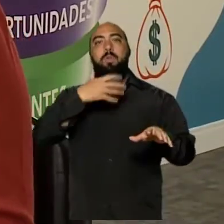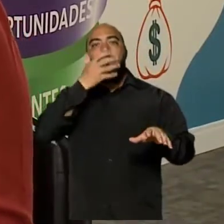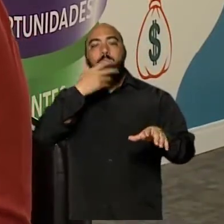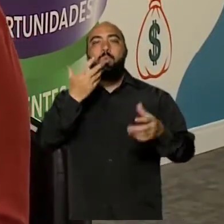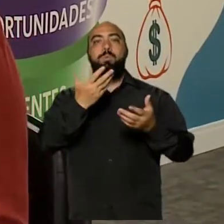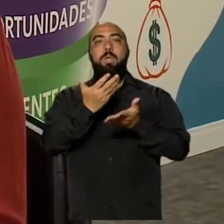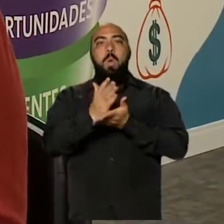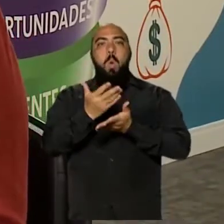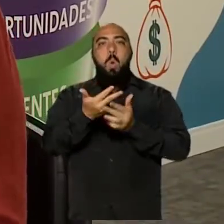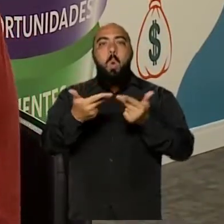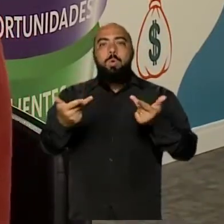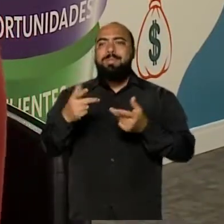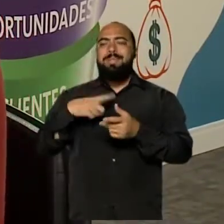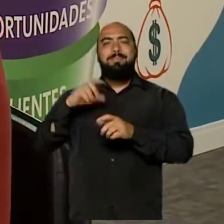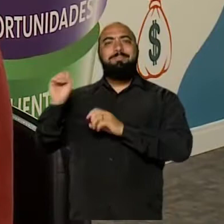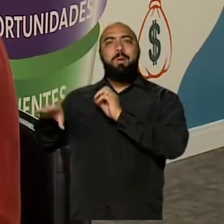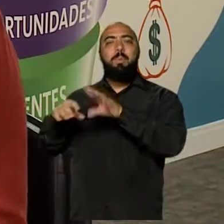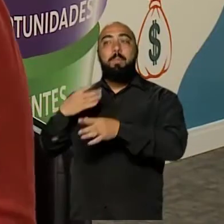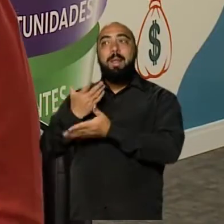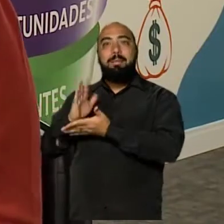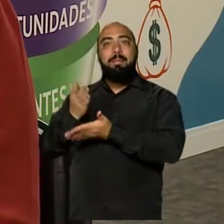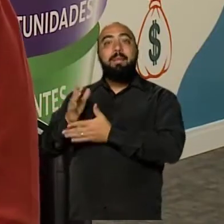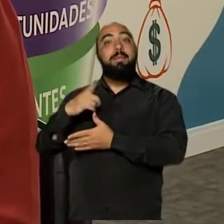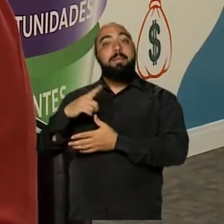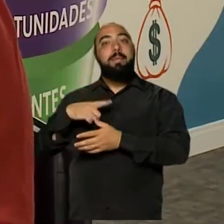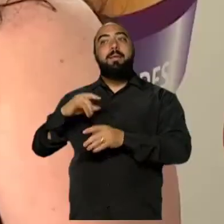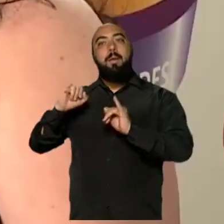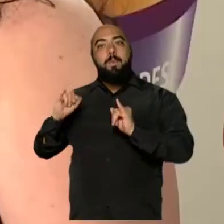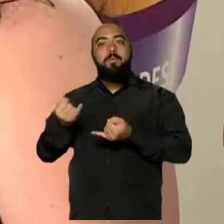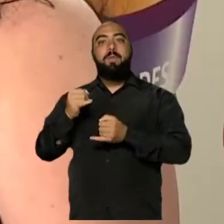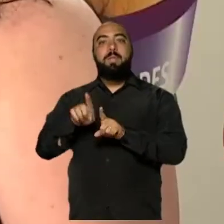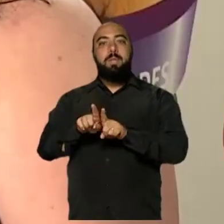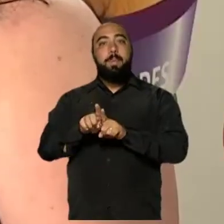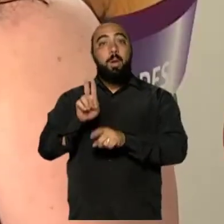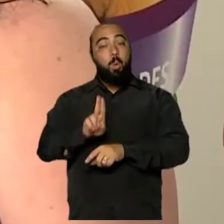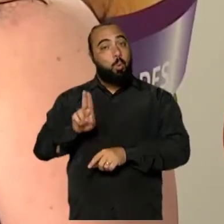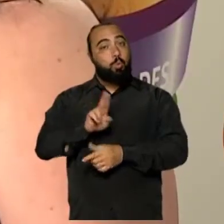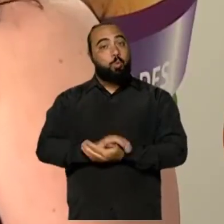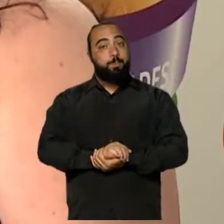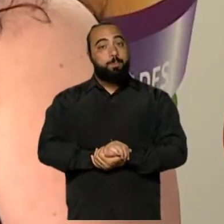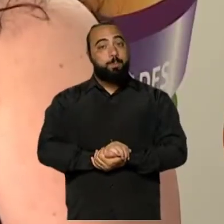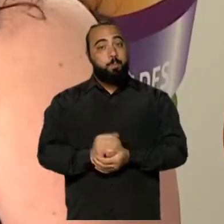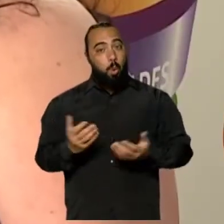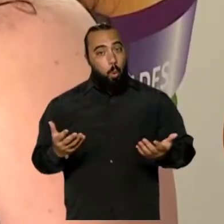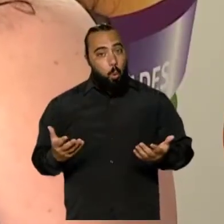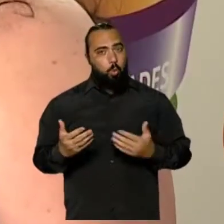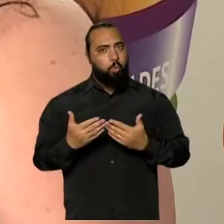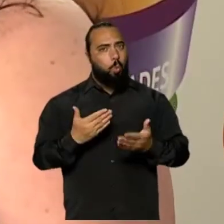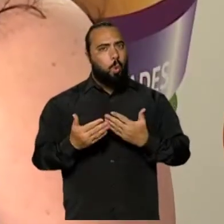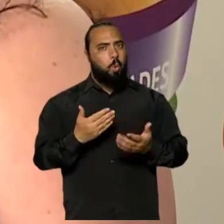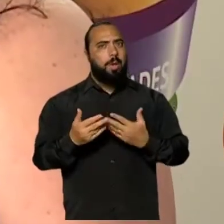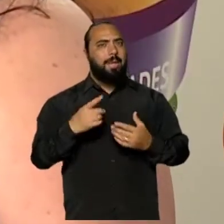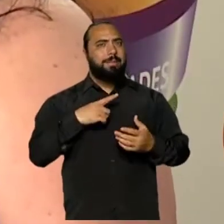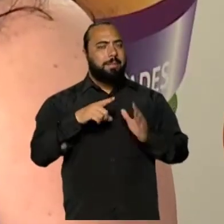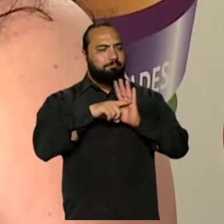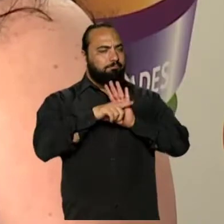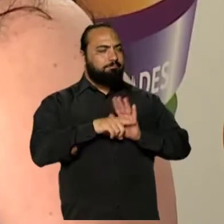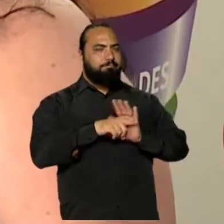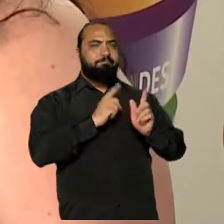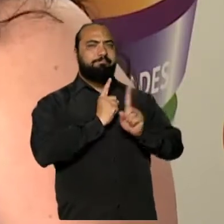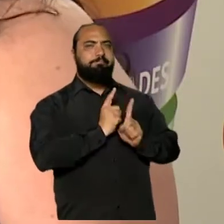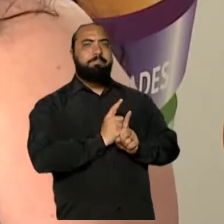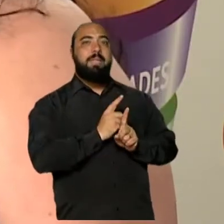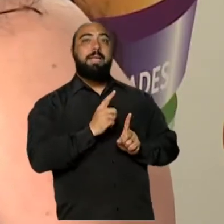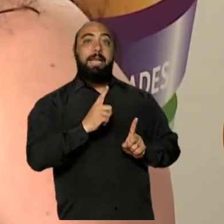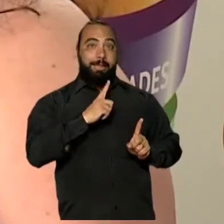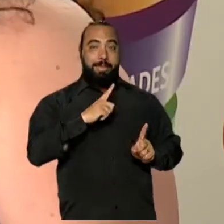lá, a gente faz o beneficiamento e gera um novo ativo cosmético. Hoje em dia, qualquer tipo de teste diagnóstico precisa de um anticorpo. E o